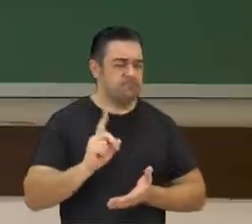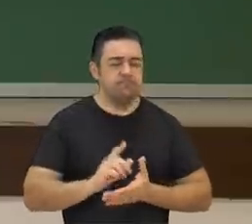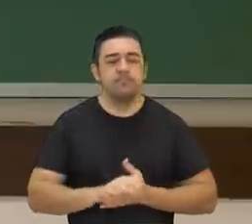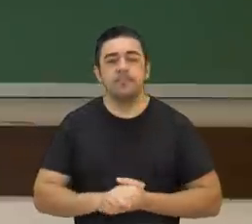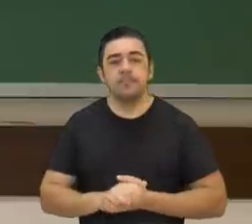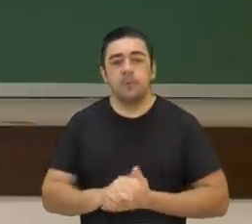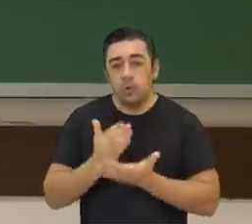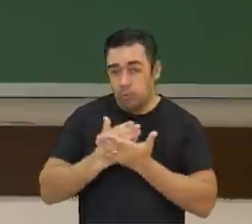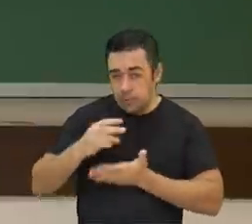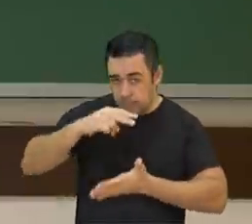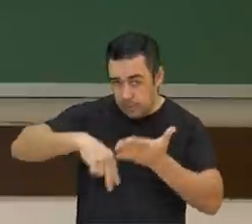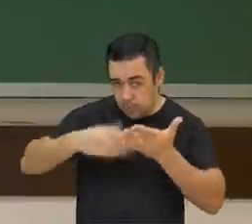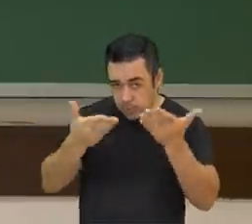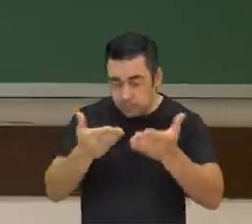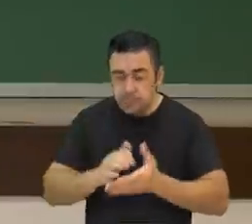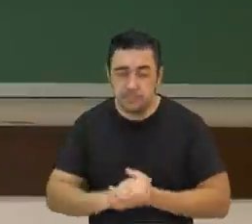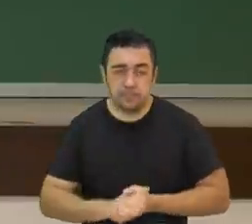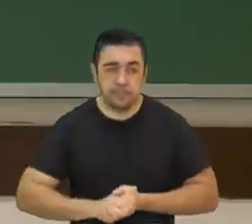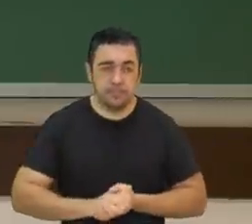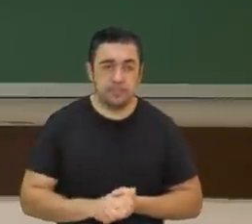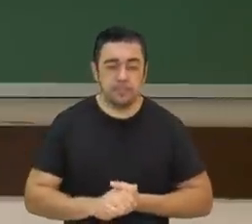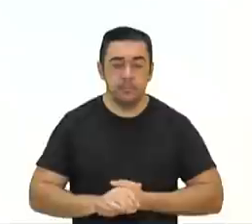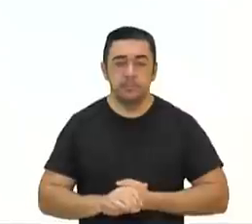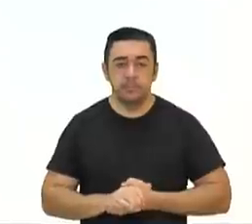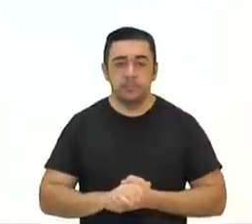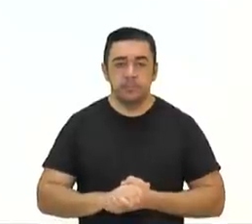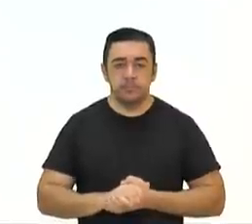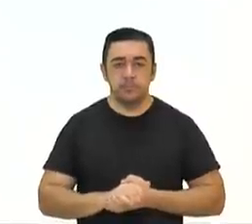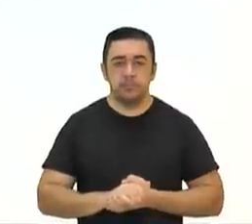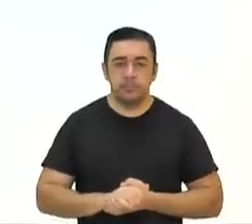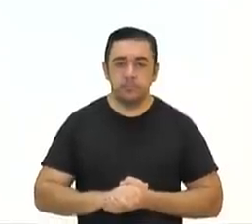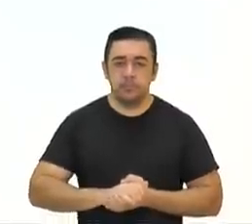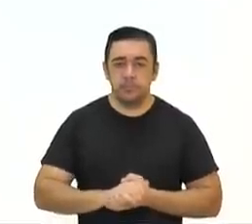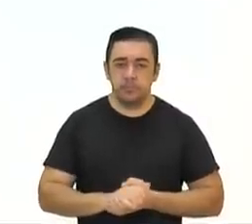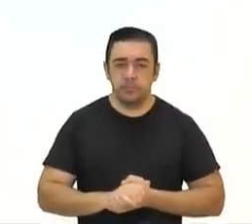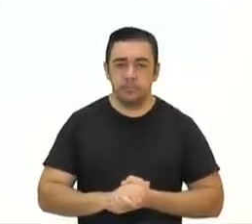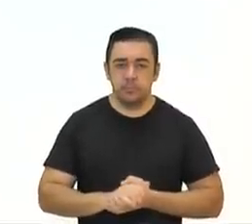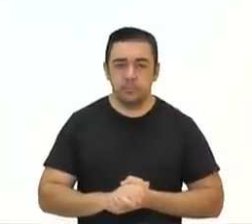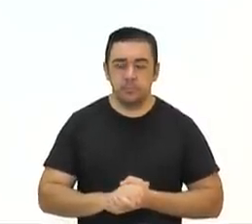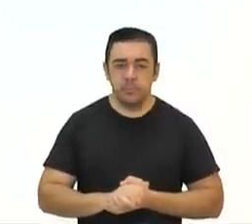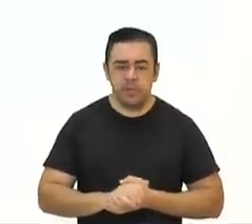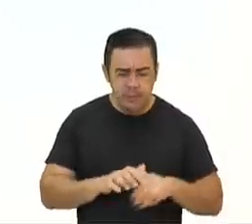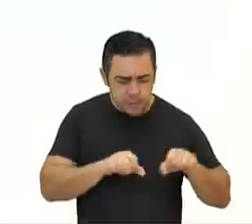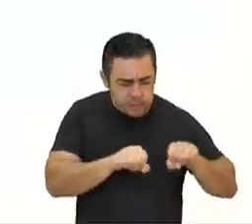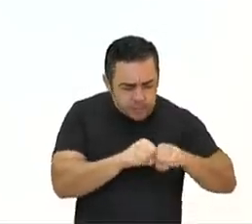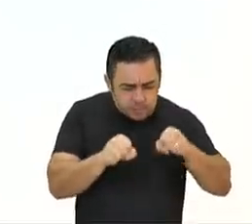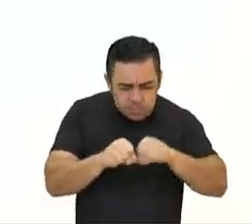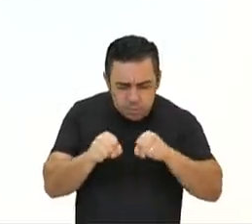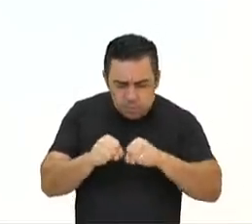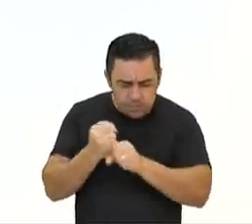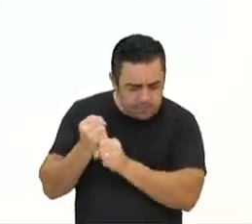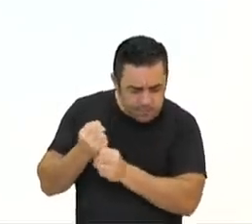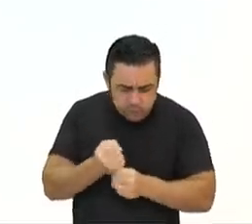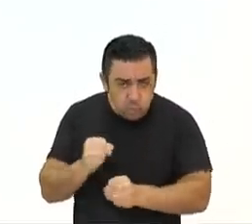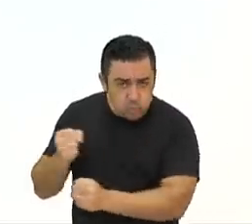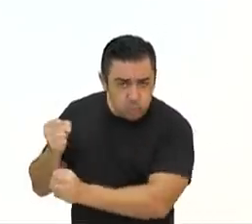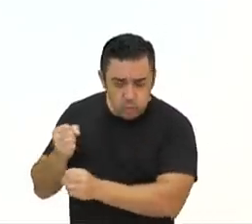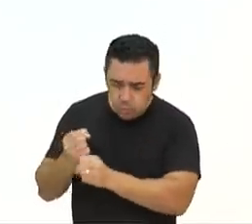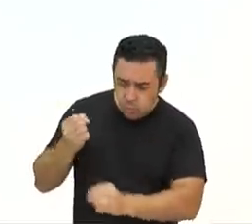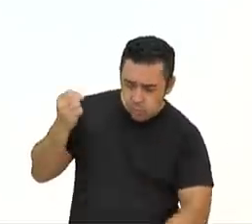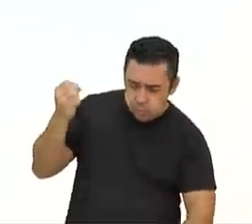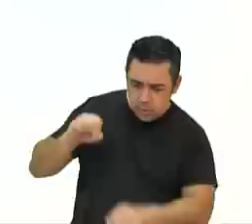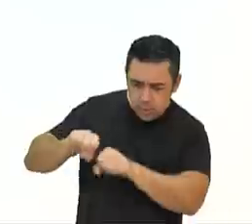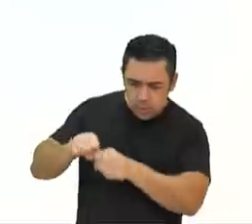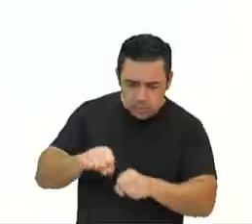Começando aqui a leitura, pessoal, vamos lá então? Dividiu o cabo de vassoura em três pedaços e com eles, e com